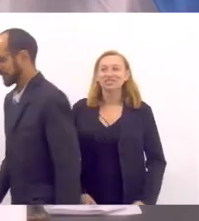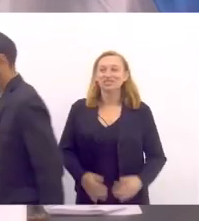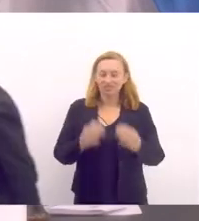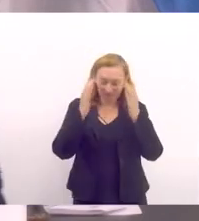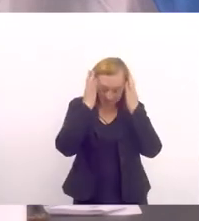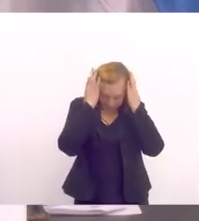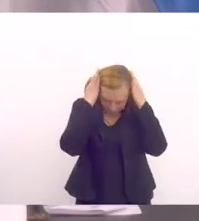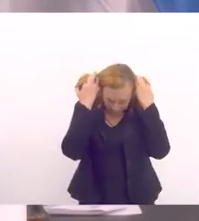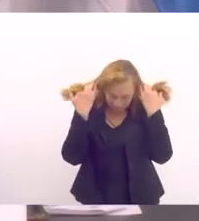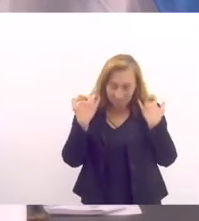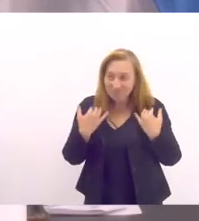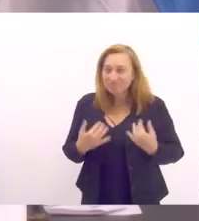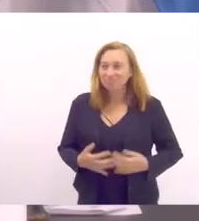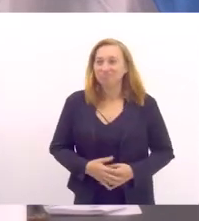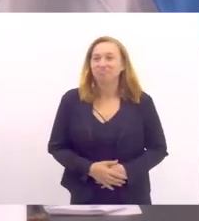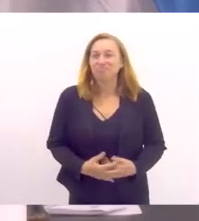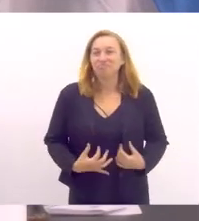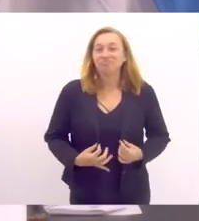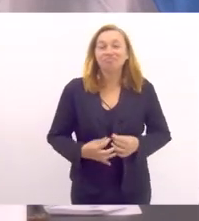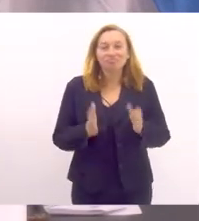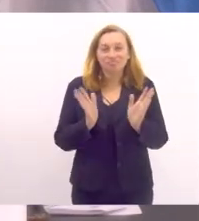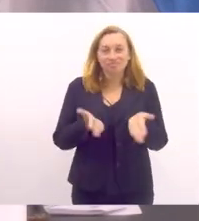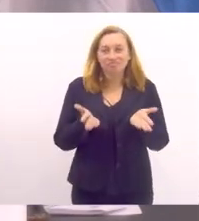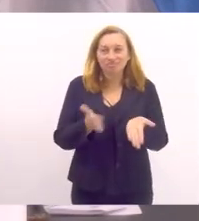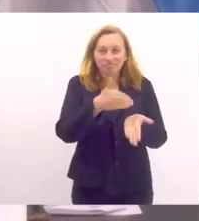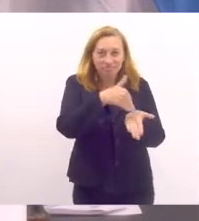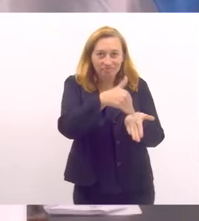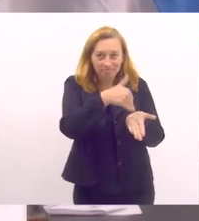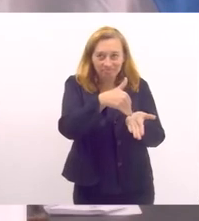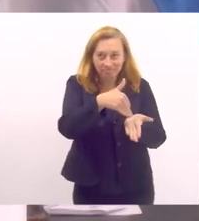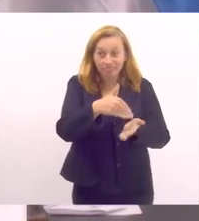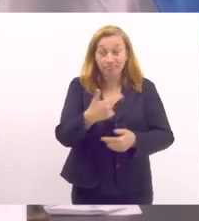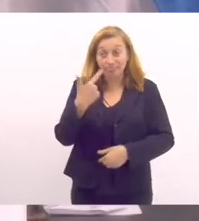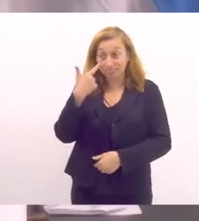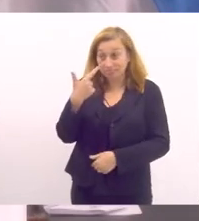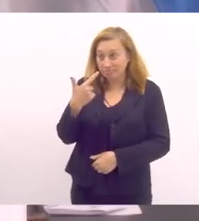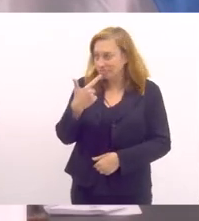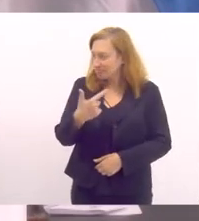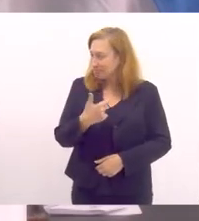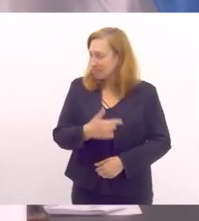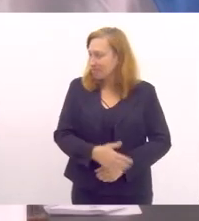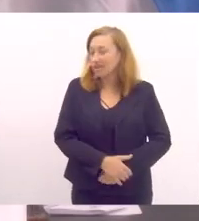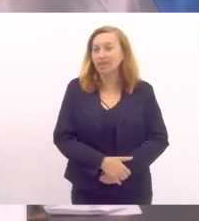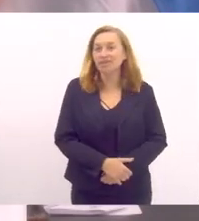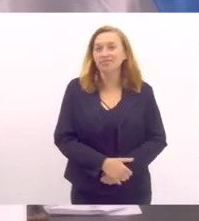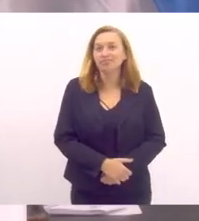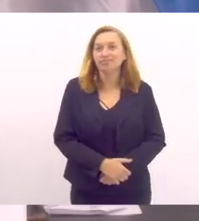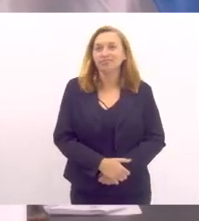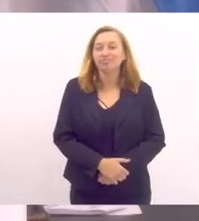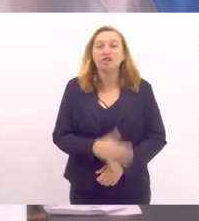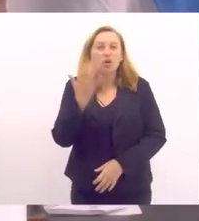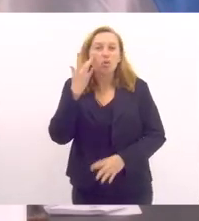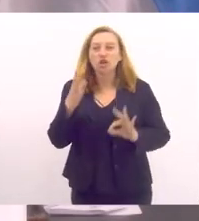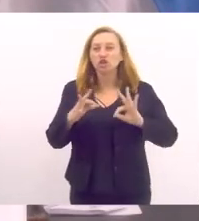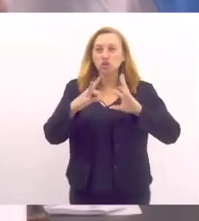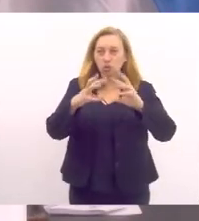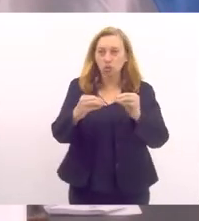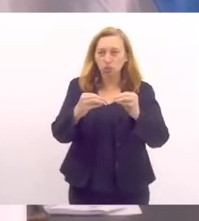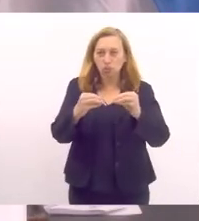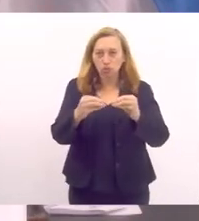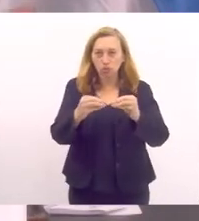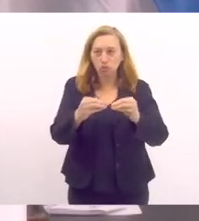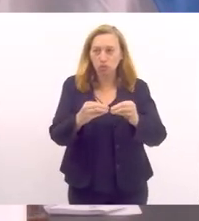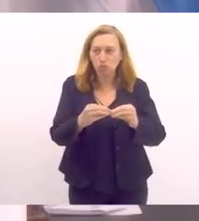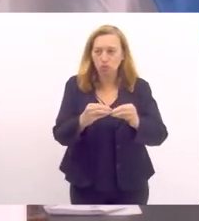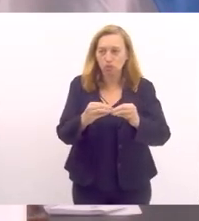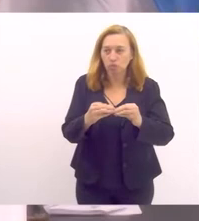Então, assim, hoje a secretaria, para mim, ao meu ver, está muito louvável com o trabalho de vocês. Eu acho que tudo mesmo é uma questão de encaixe,